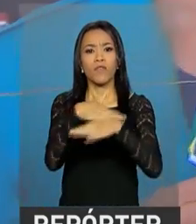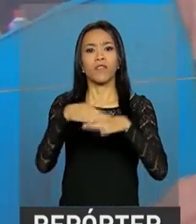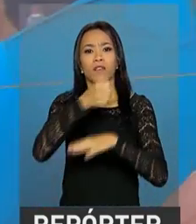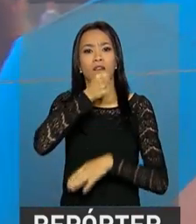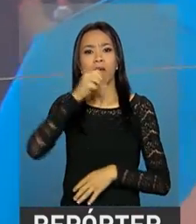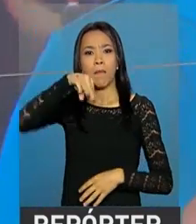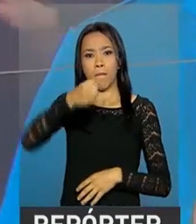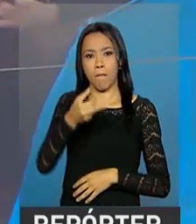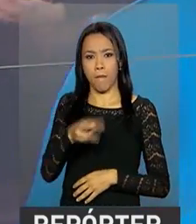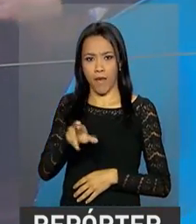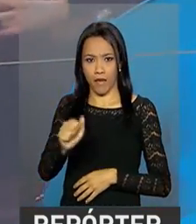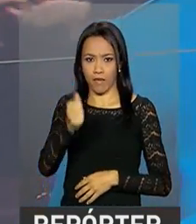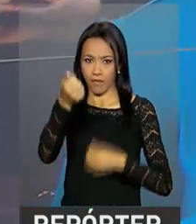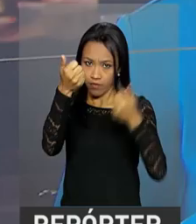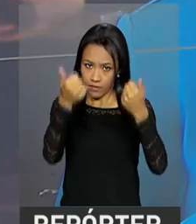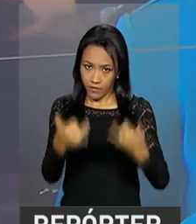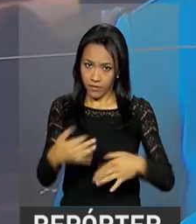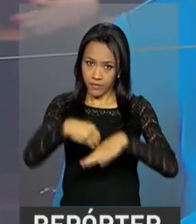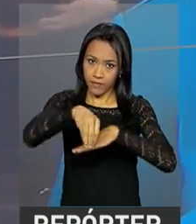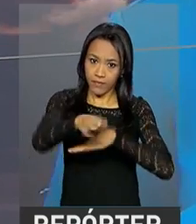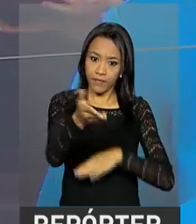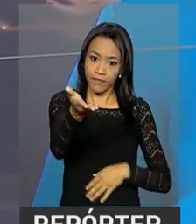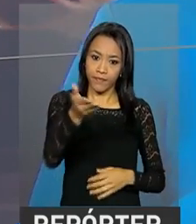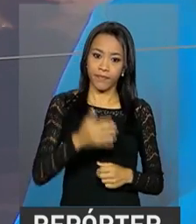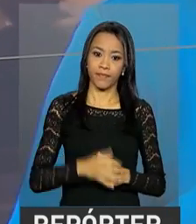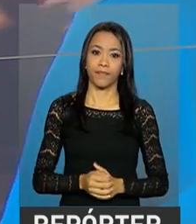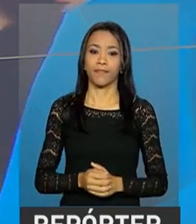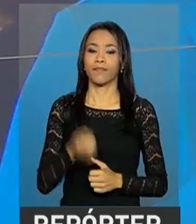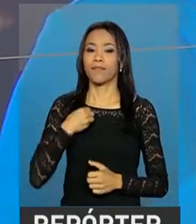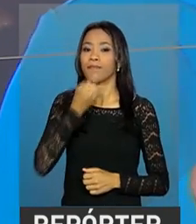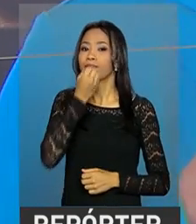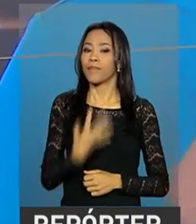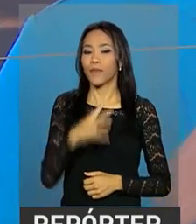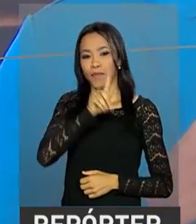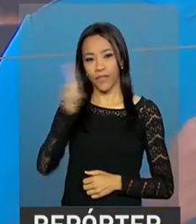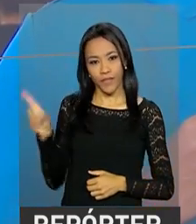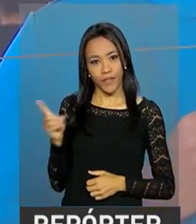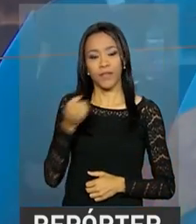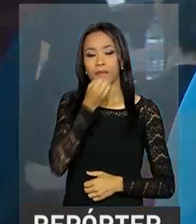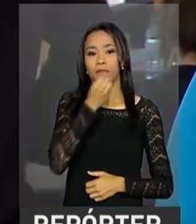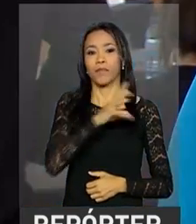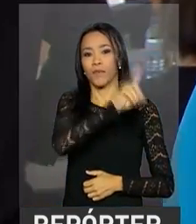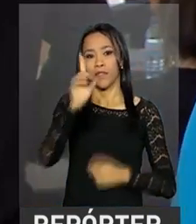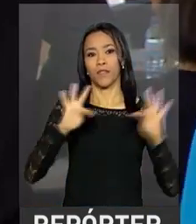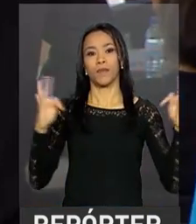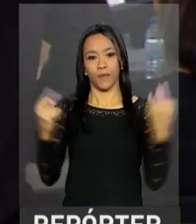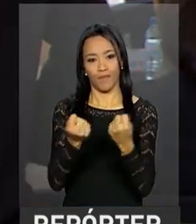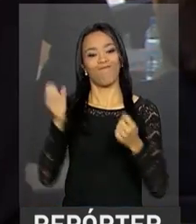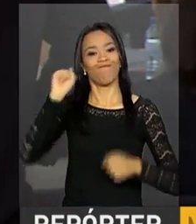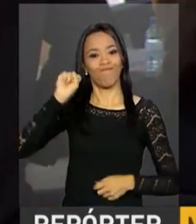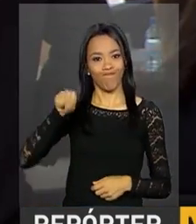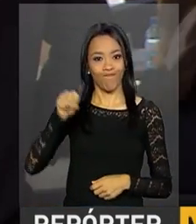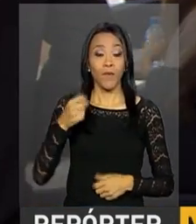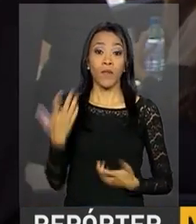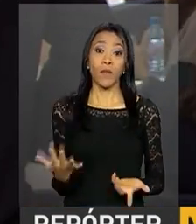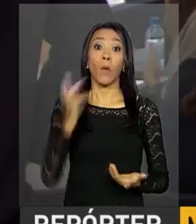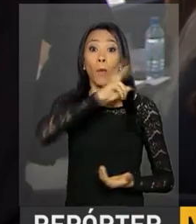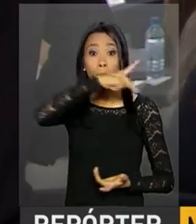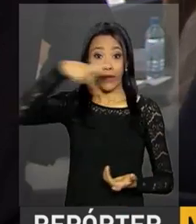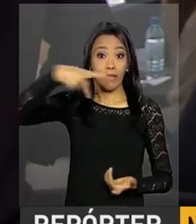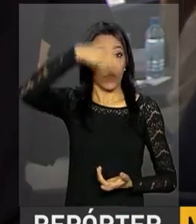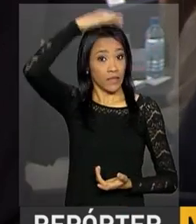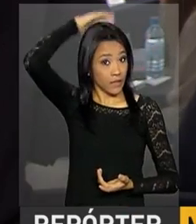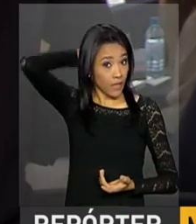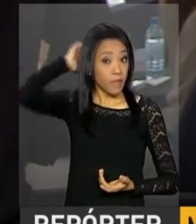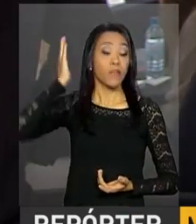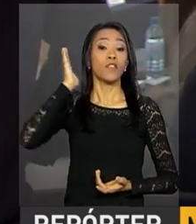informações para a gente ao vivo. Oi, Mara, bom dia. Bom dia, Leandro. Bom dia a todos. É isso mesmo, Leandro. O presidente Michel